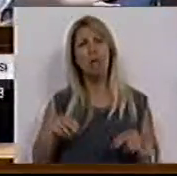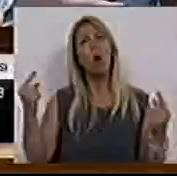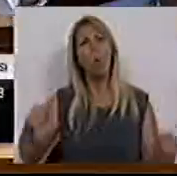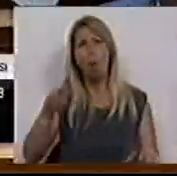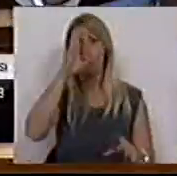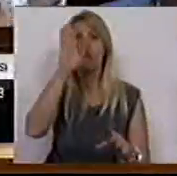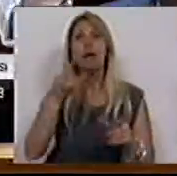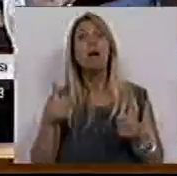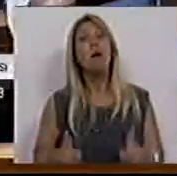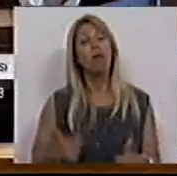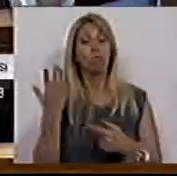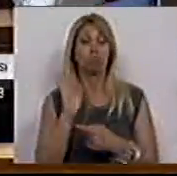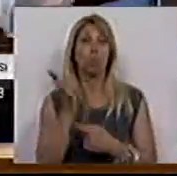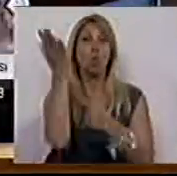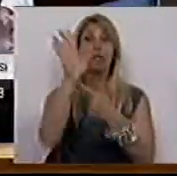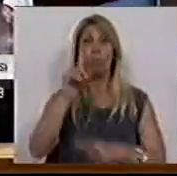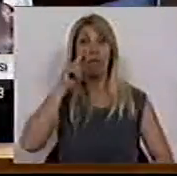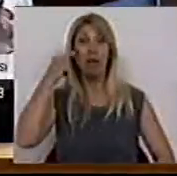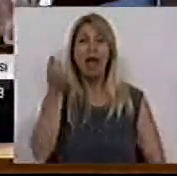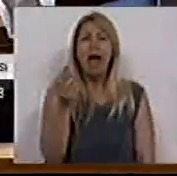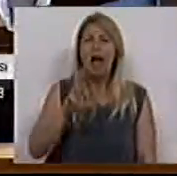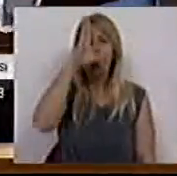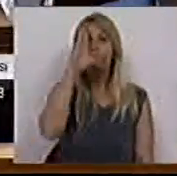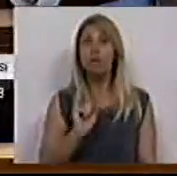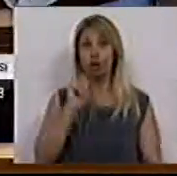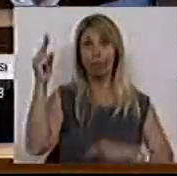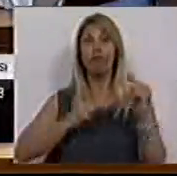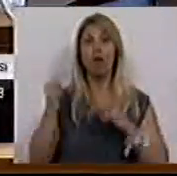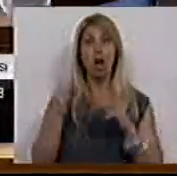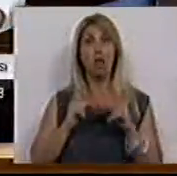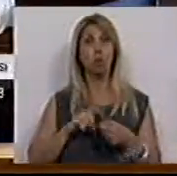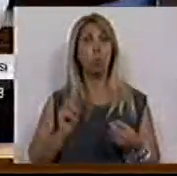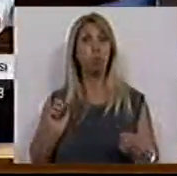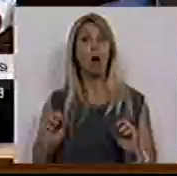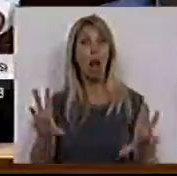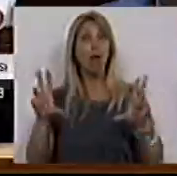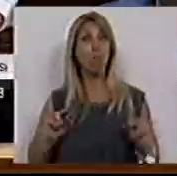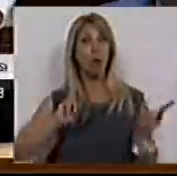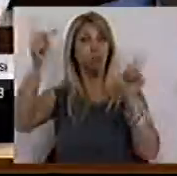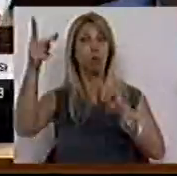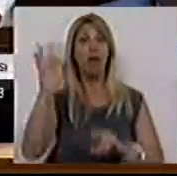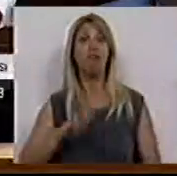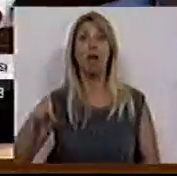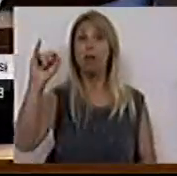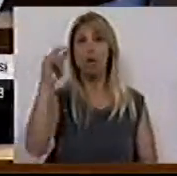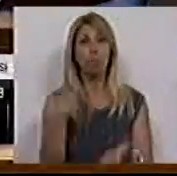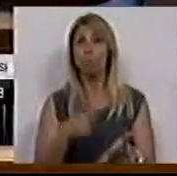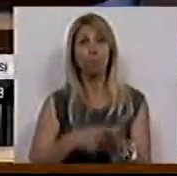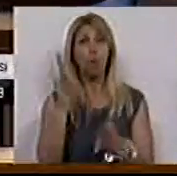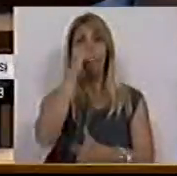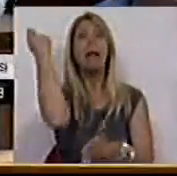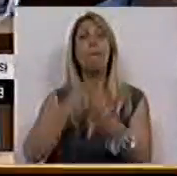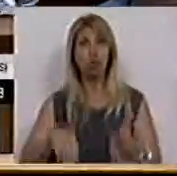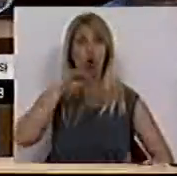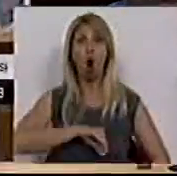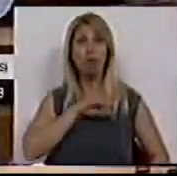os exemplos de Vítor Gaspar, ex-ministro das Finanças, que teve uma saída limpinha para o FMI, onde nem paga imposto pelo salário que